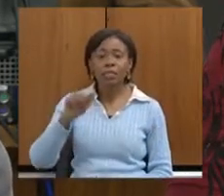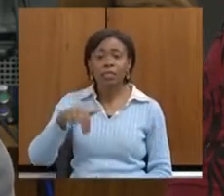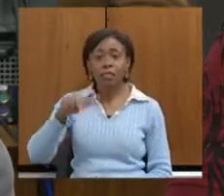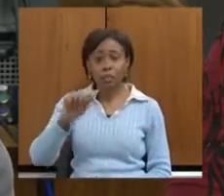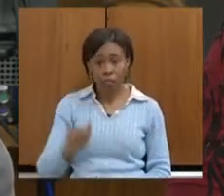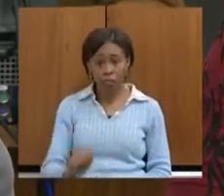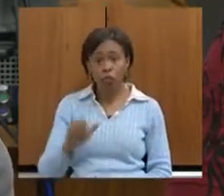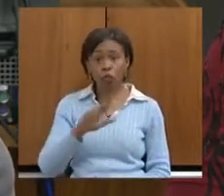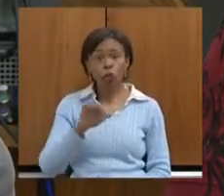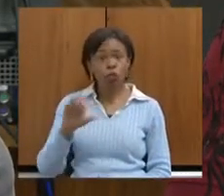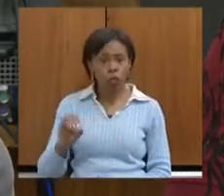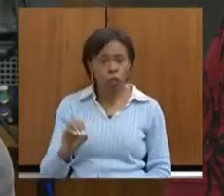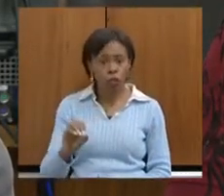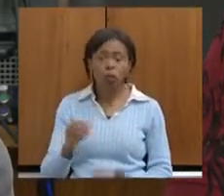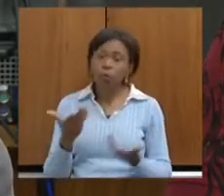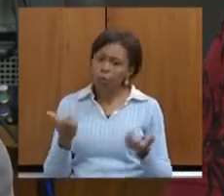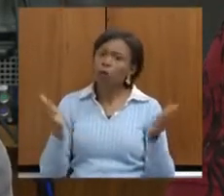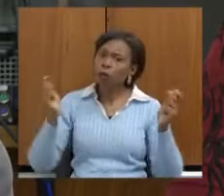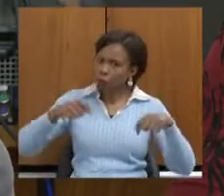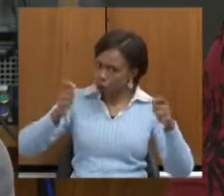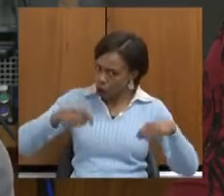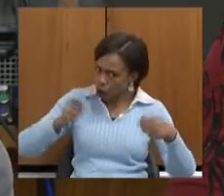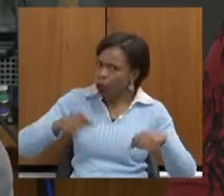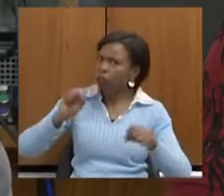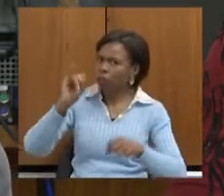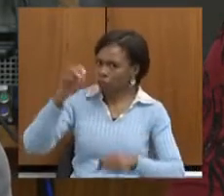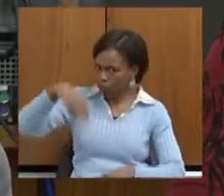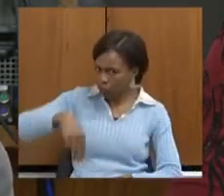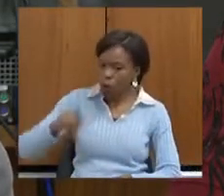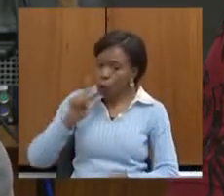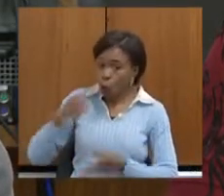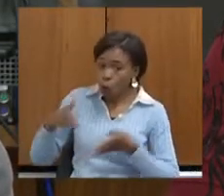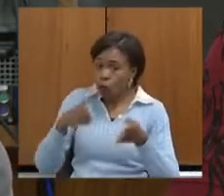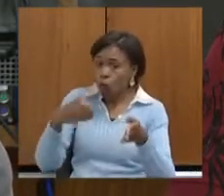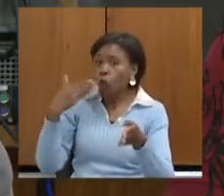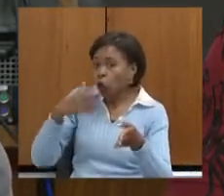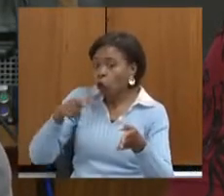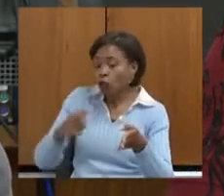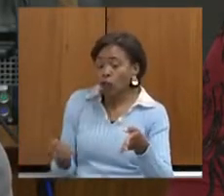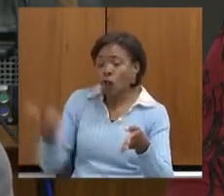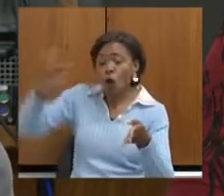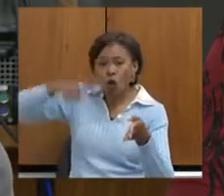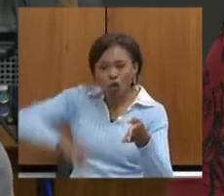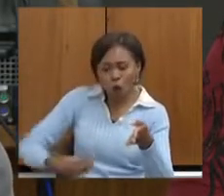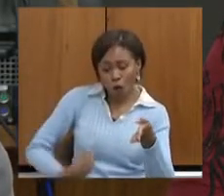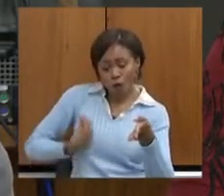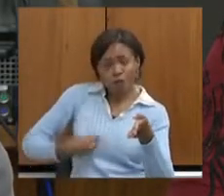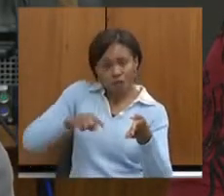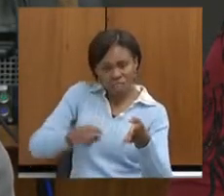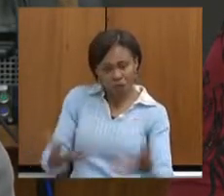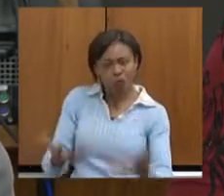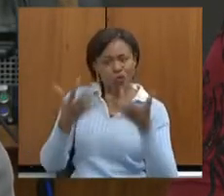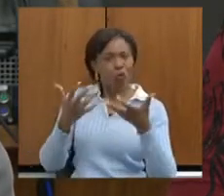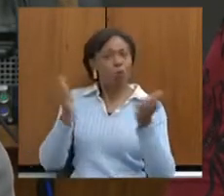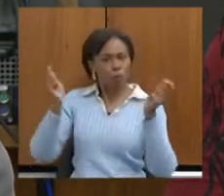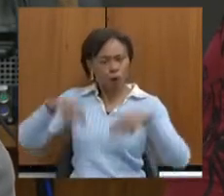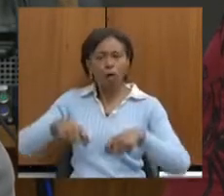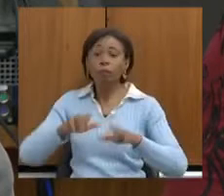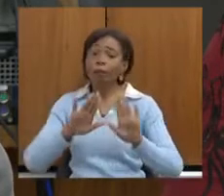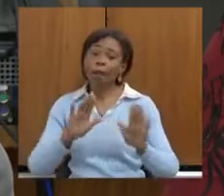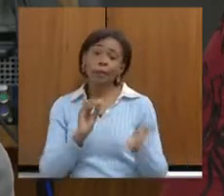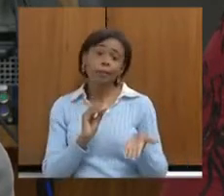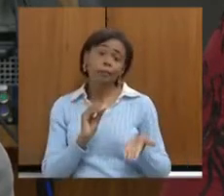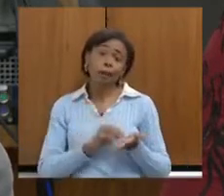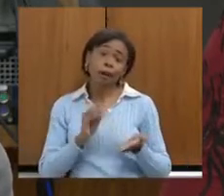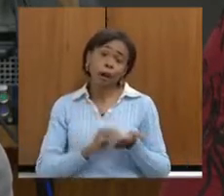que estão querendo saber qual que é a solução a solução está no Rio então jeito e tecnologia para para fazer o